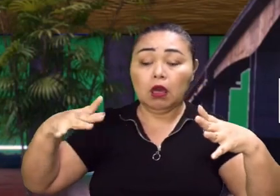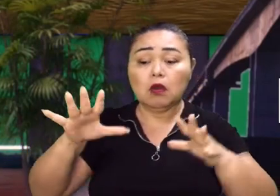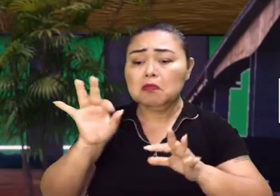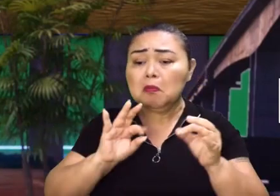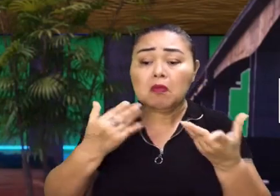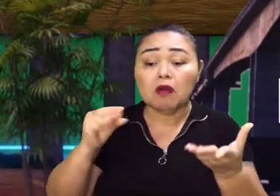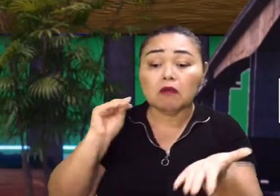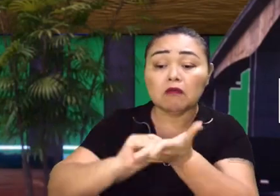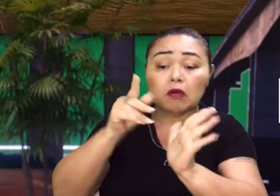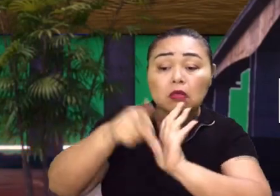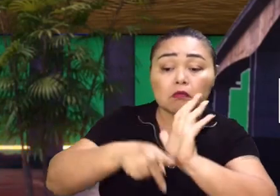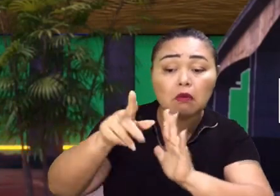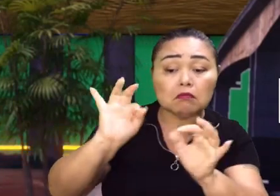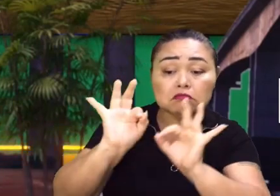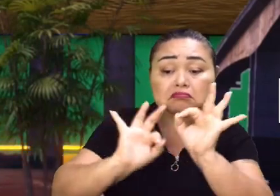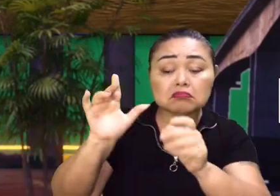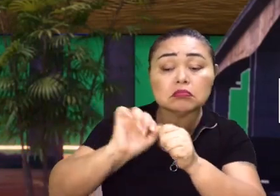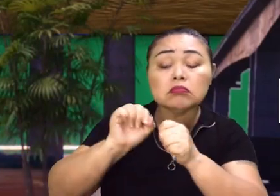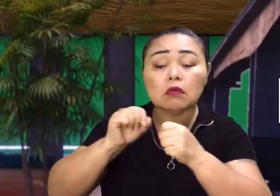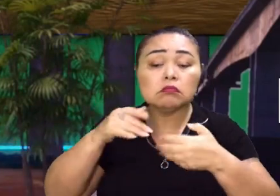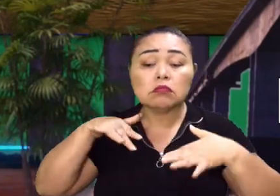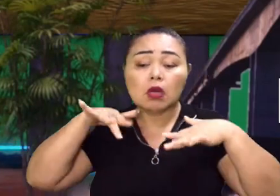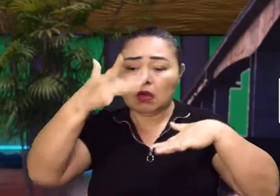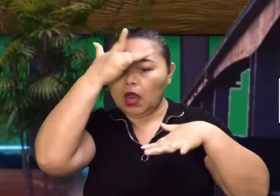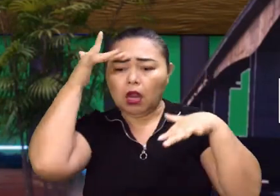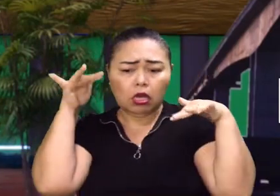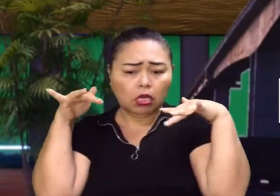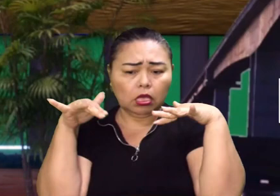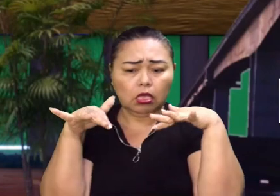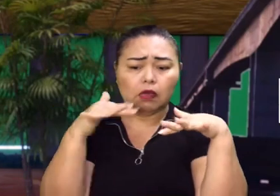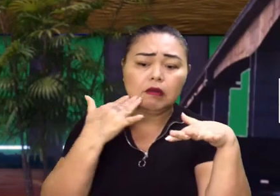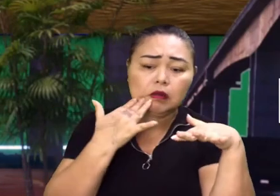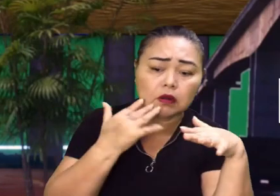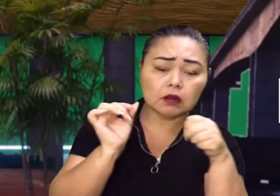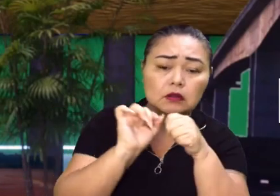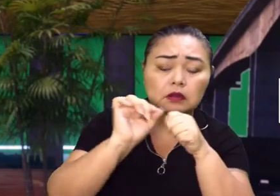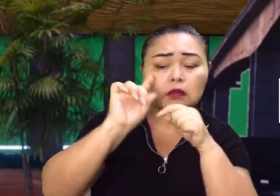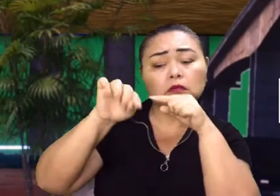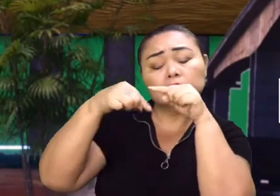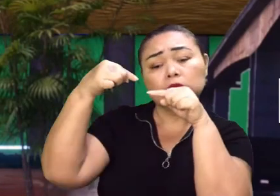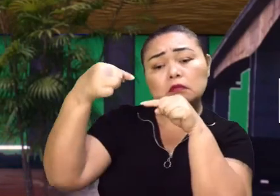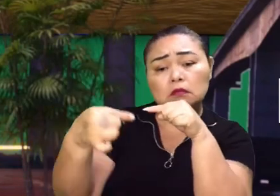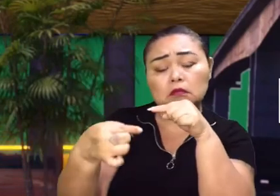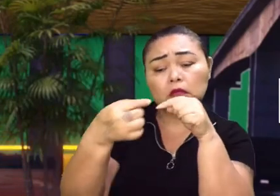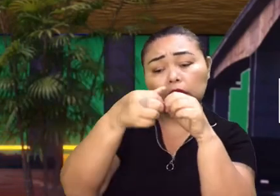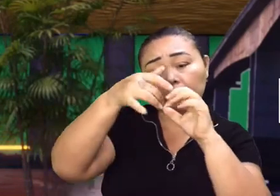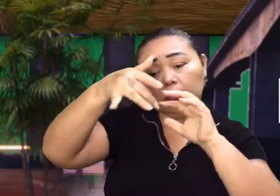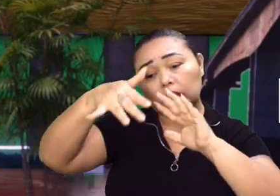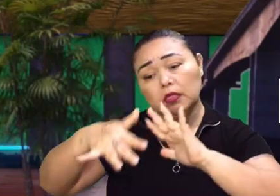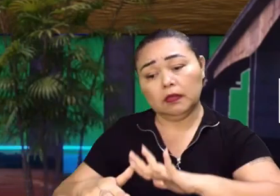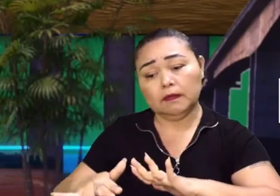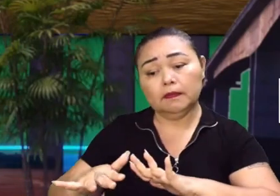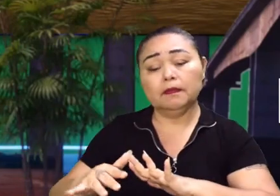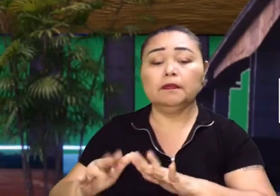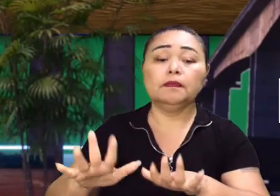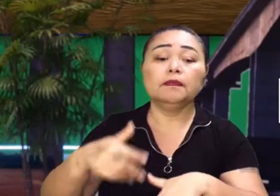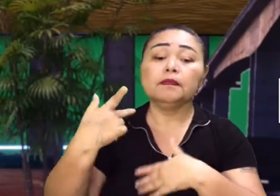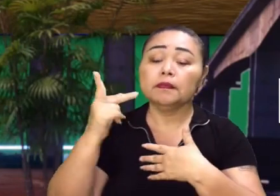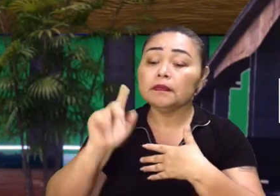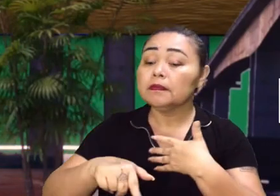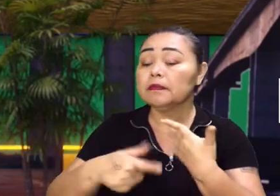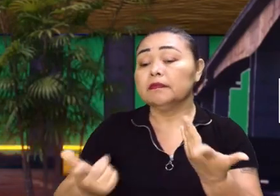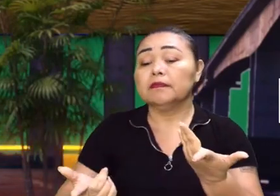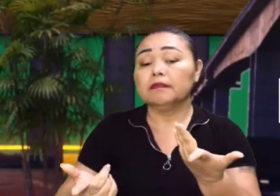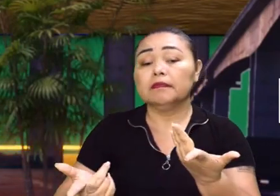planejamento acaba tendo essas ocupação irregulares que acabam gerando aí desmoronamentos é isso Professor